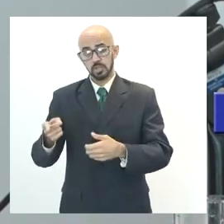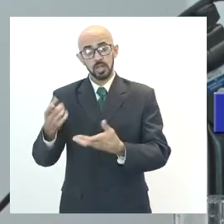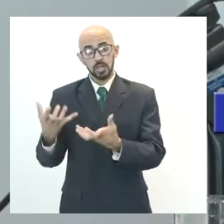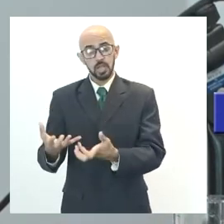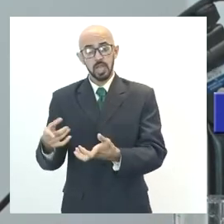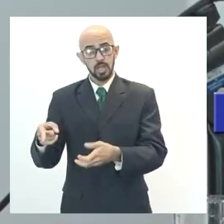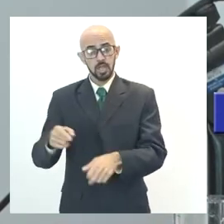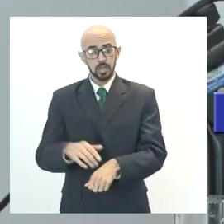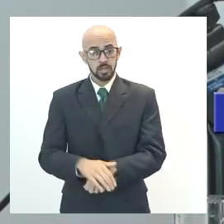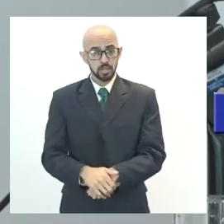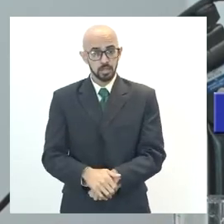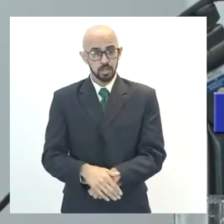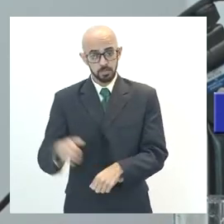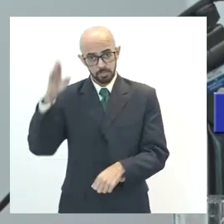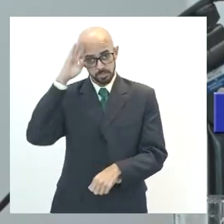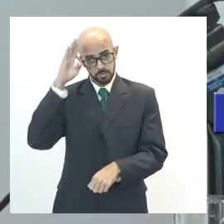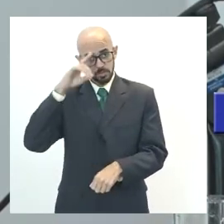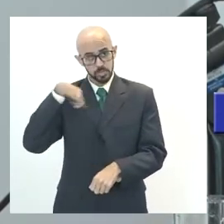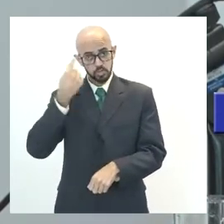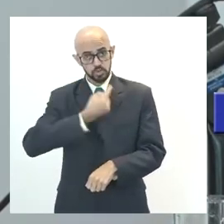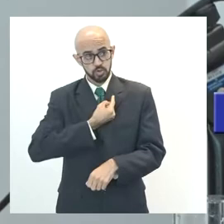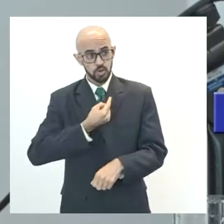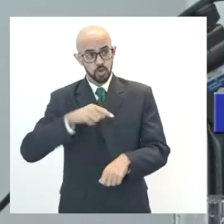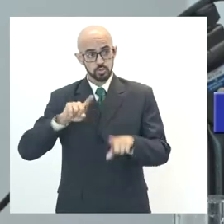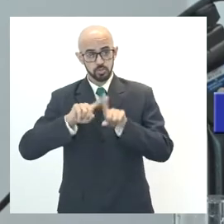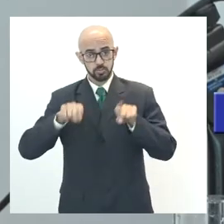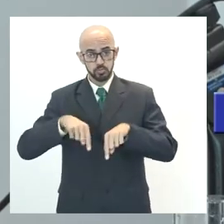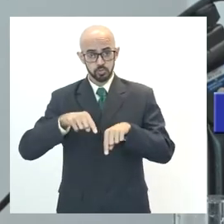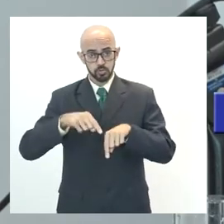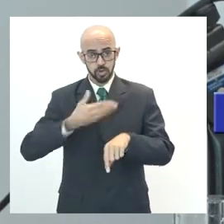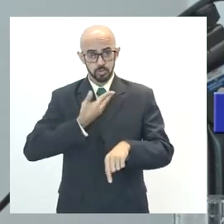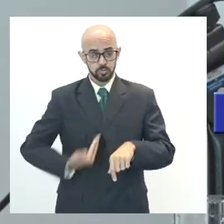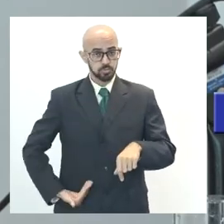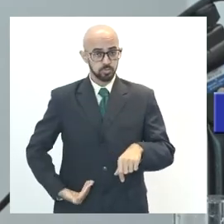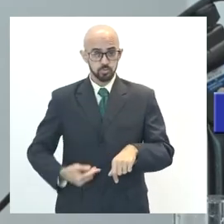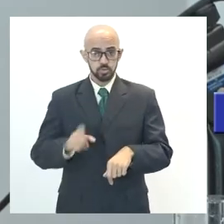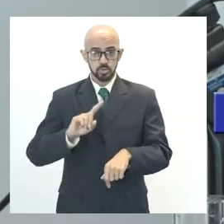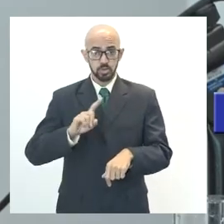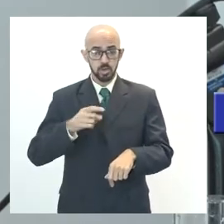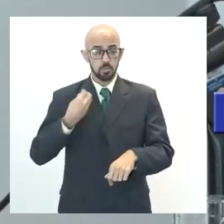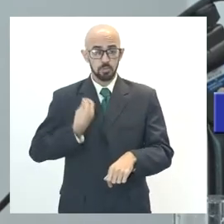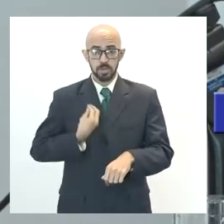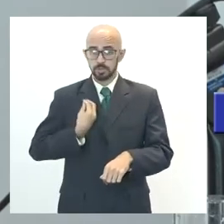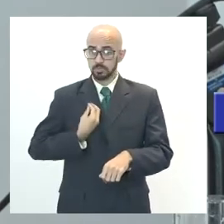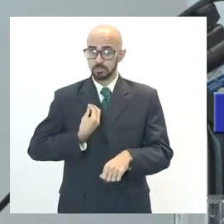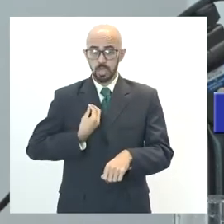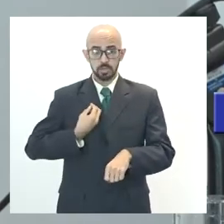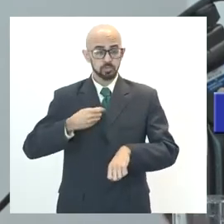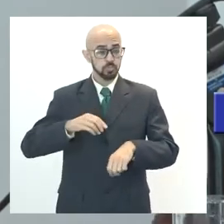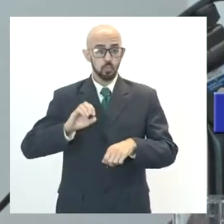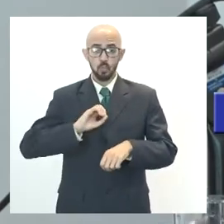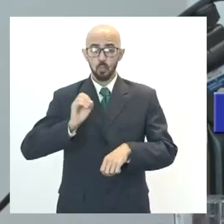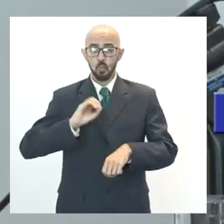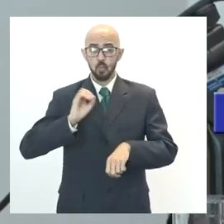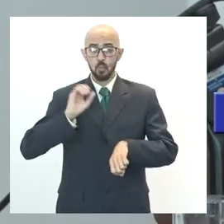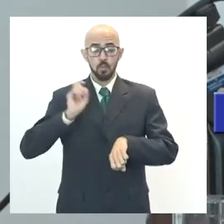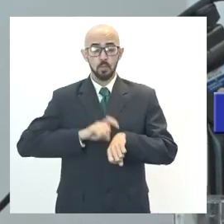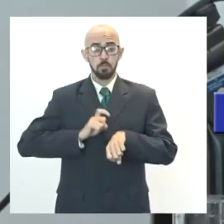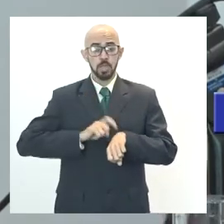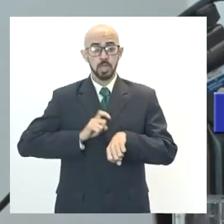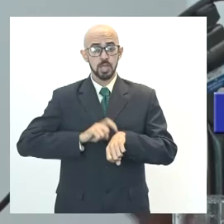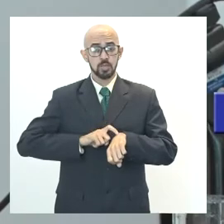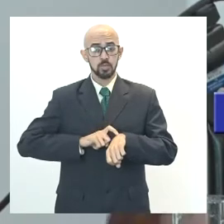principalmente nós que como servidores público que não participando em momento algum não não não